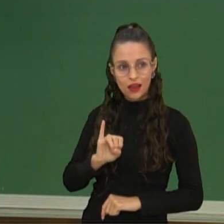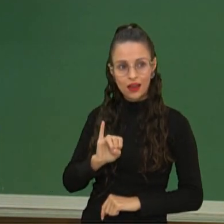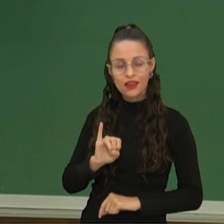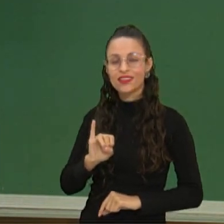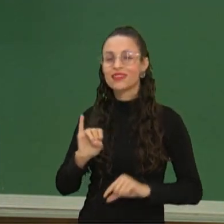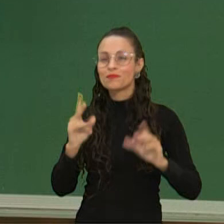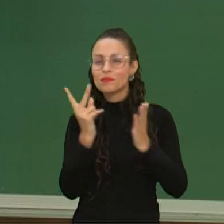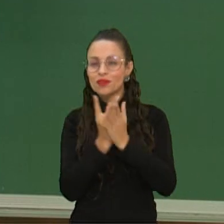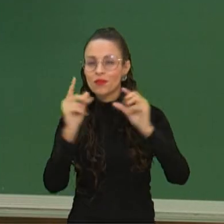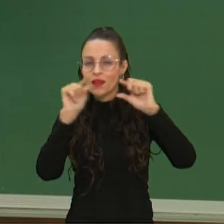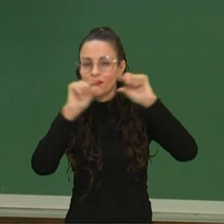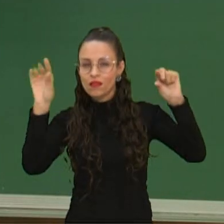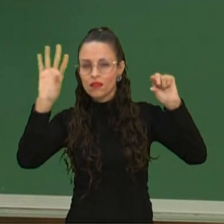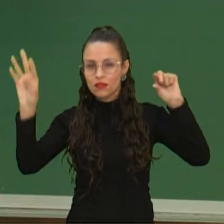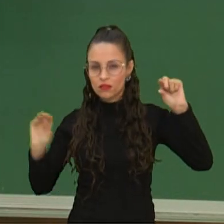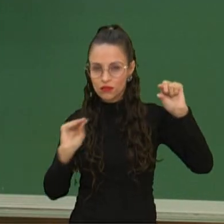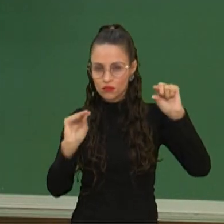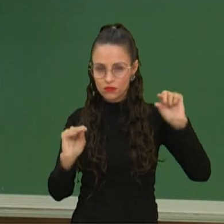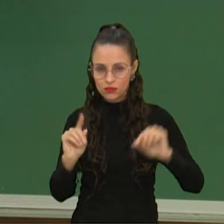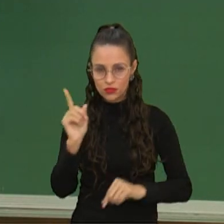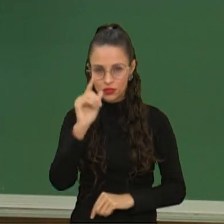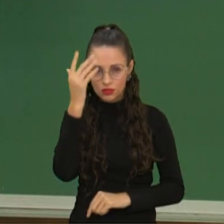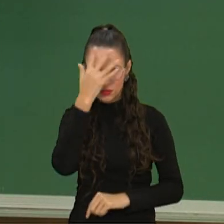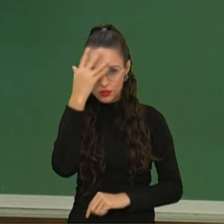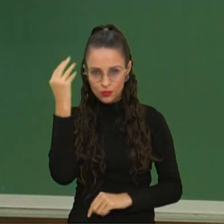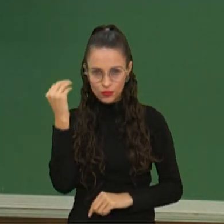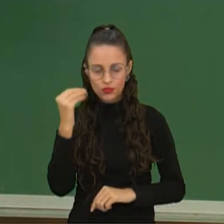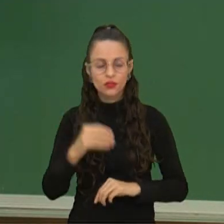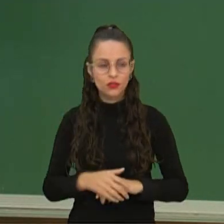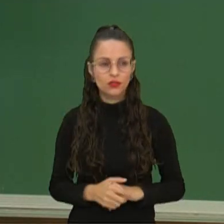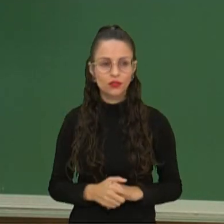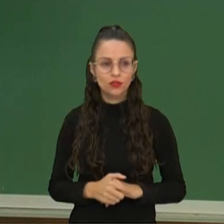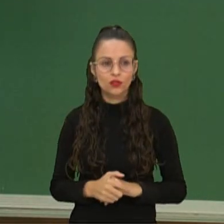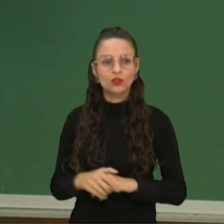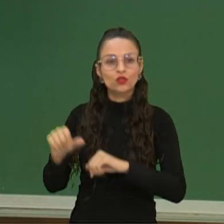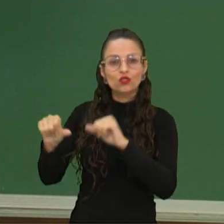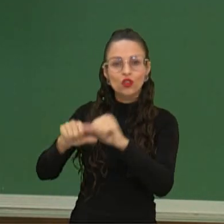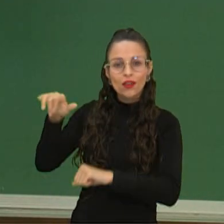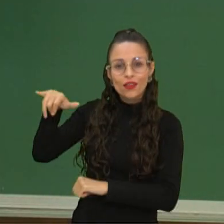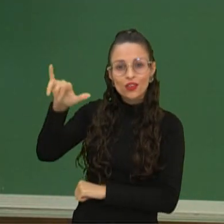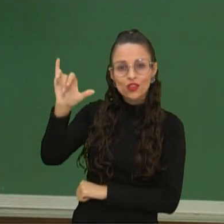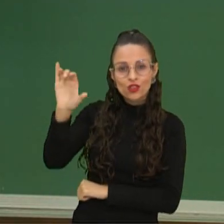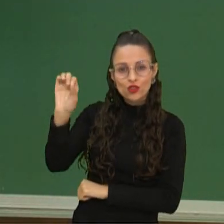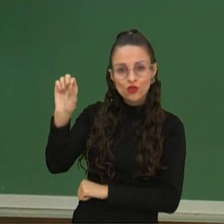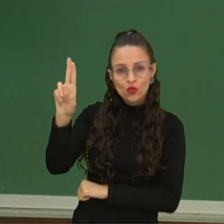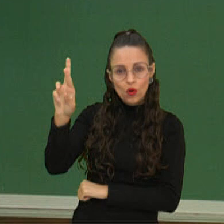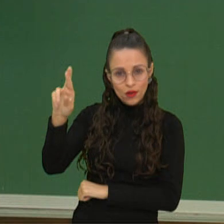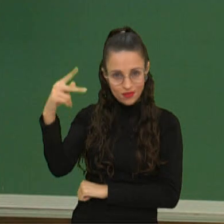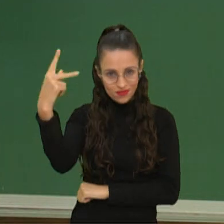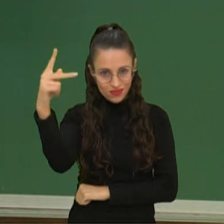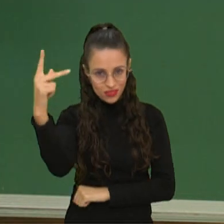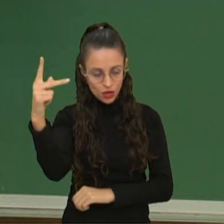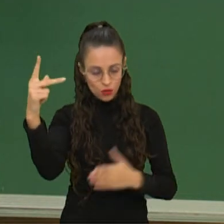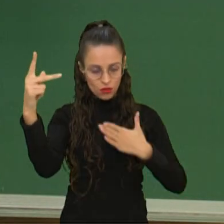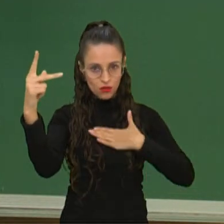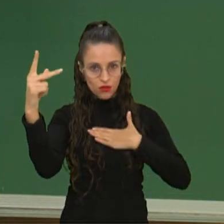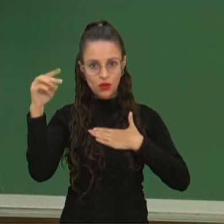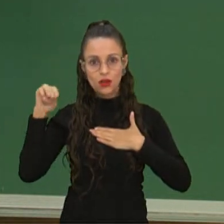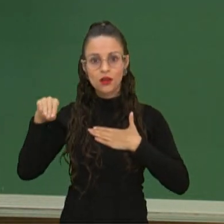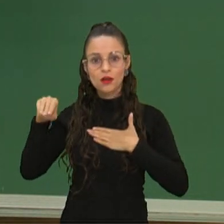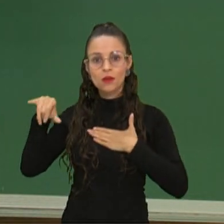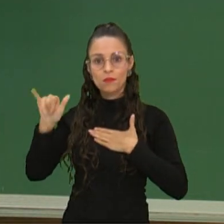my mistakes easily. Não esquecendo, óbvio, de trocar, né? Your, seu, my,